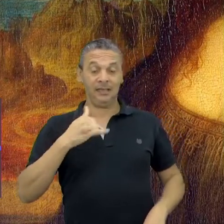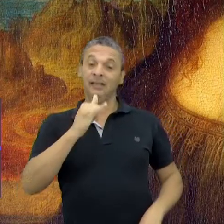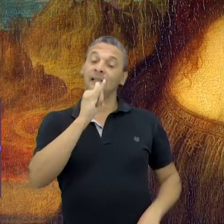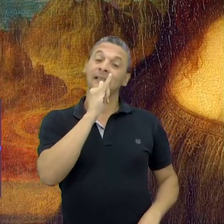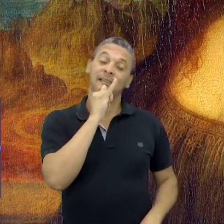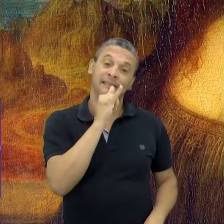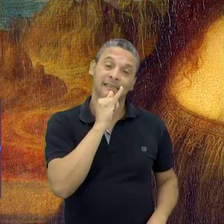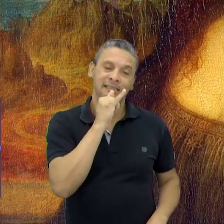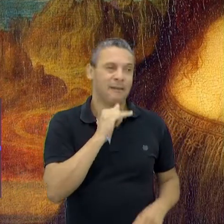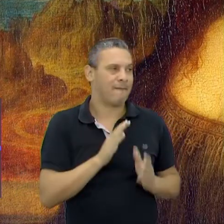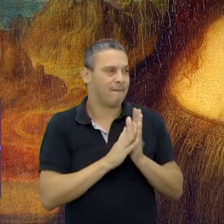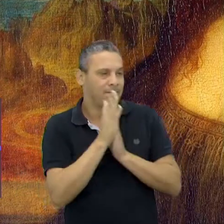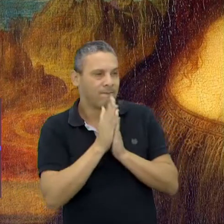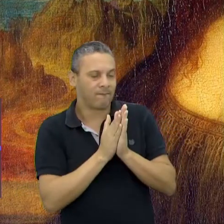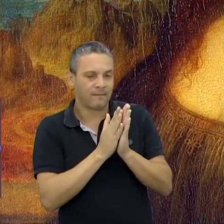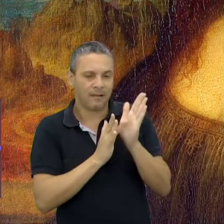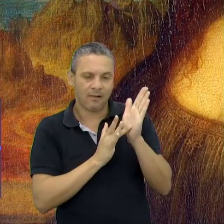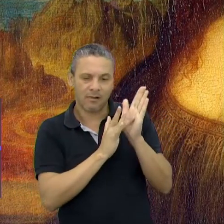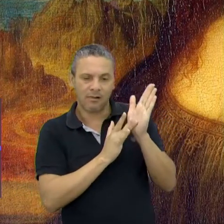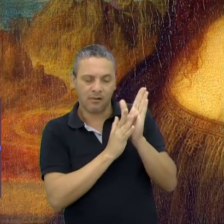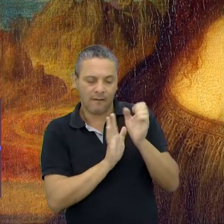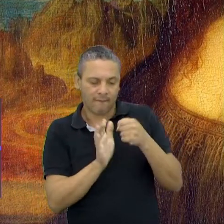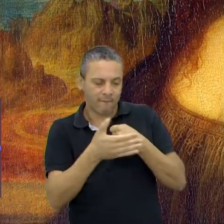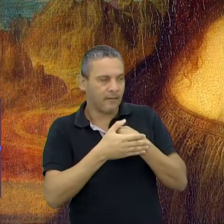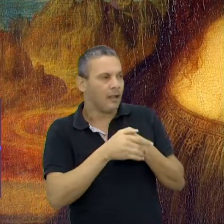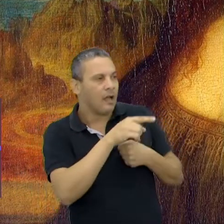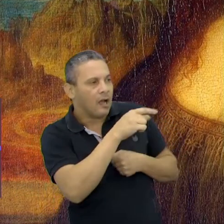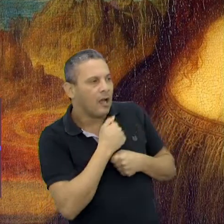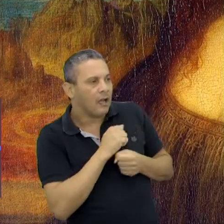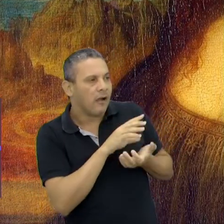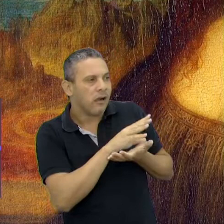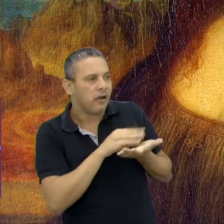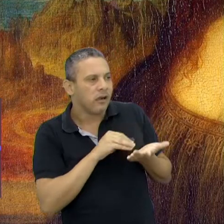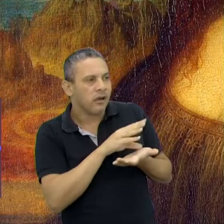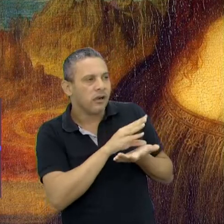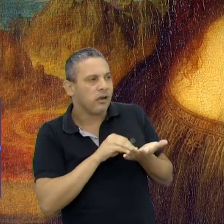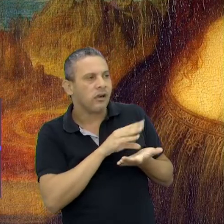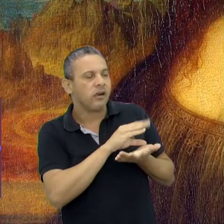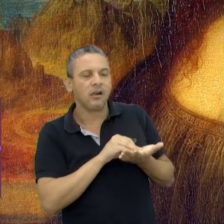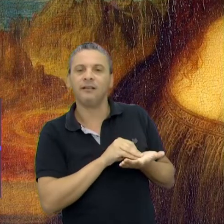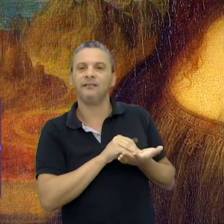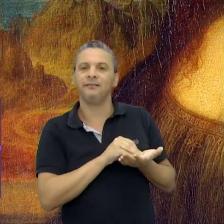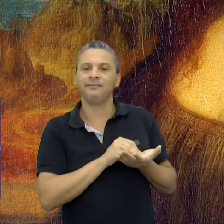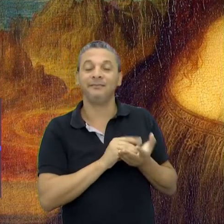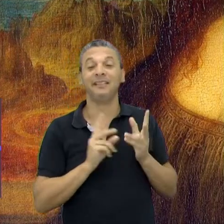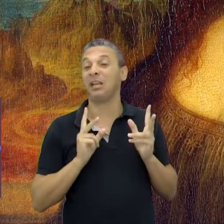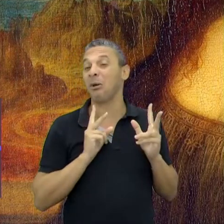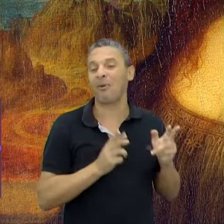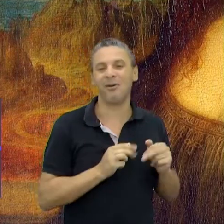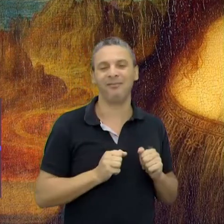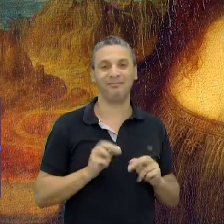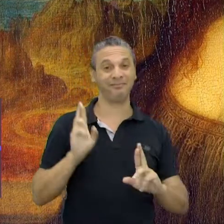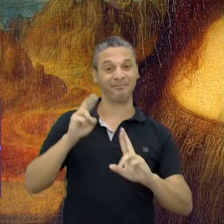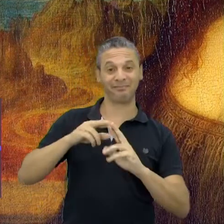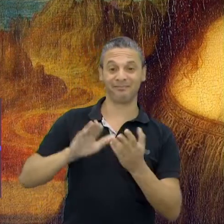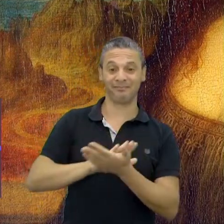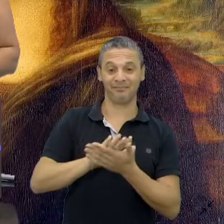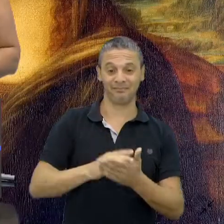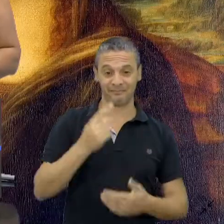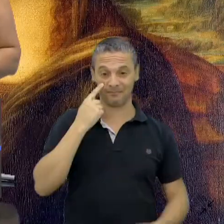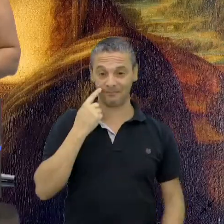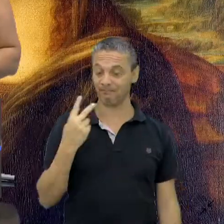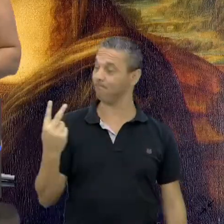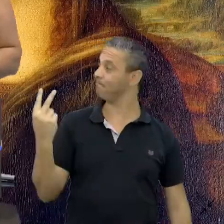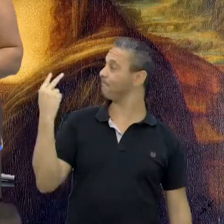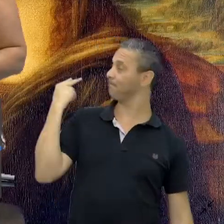que ilegalmente, uma obra de alguém. E também não dou as suas referências, né? Então, por exemplo, aqui atrás, olha só, nós